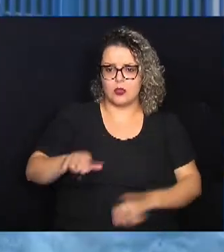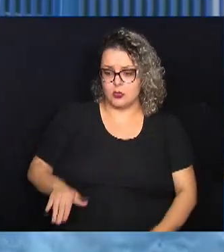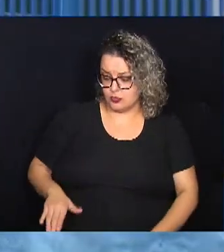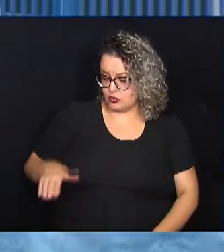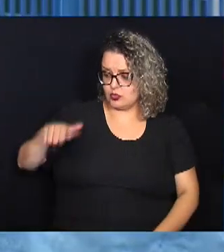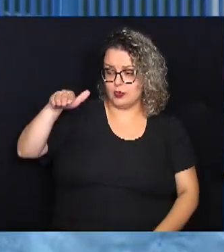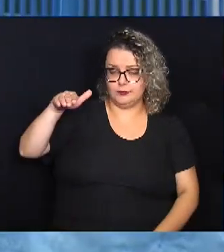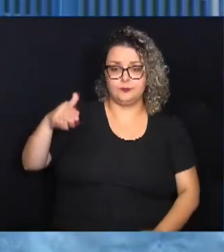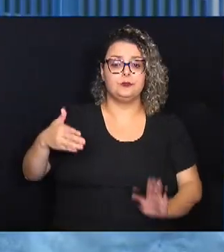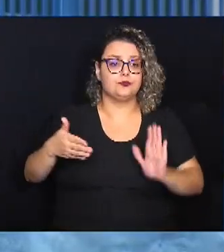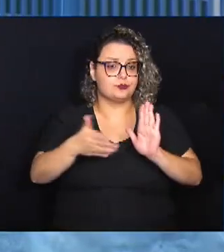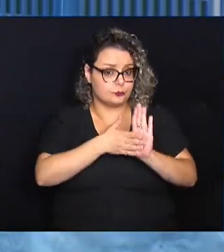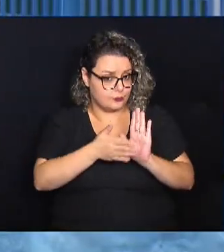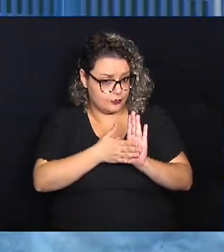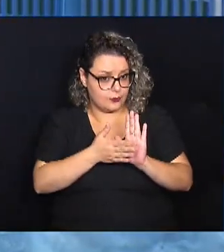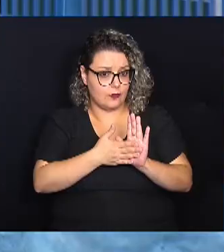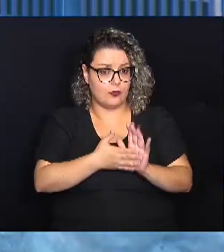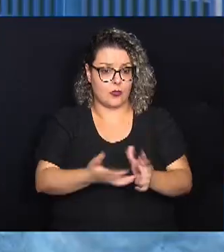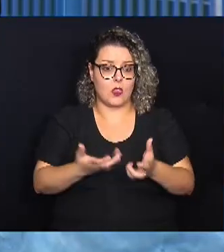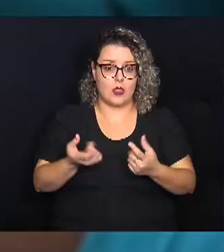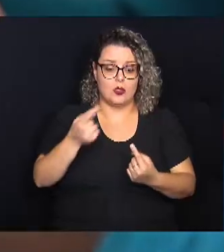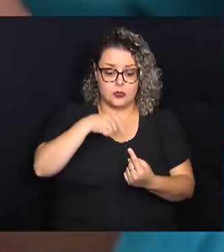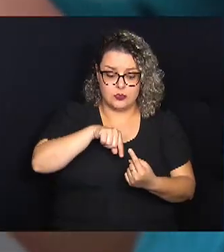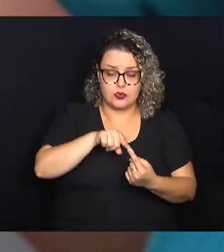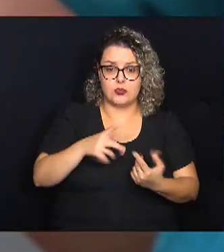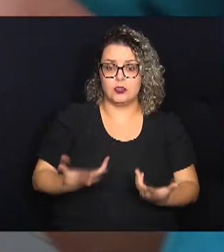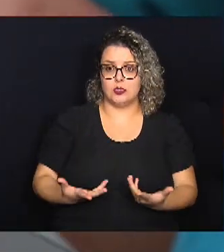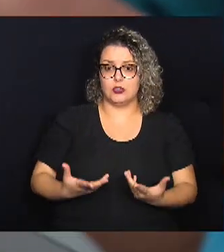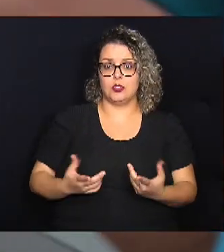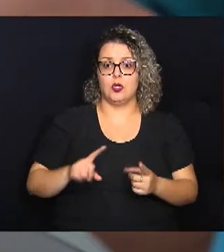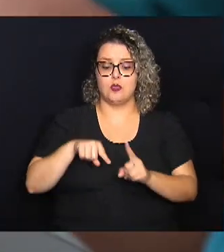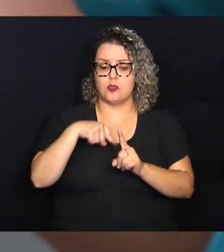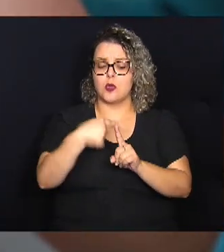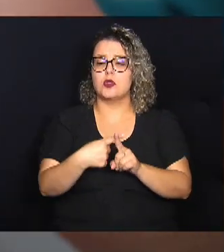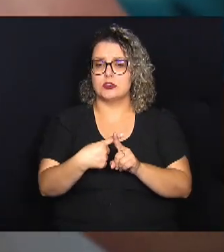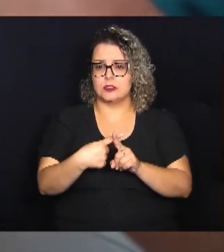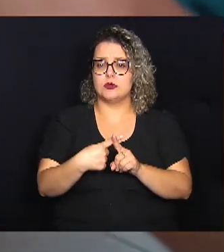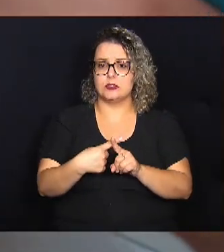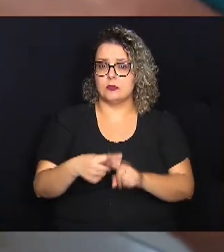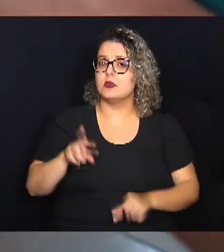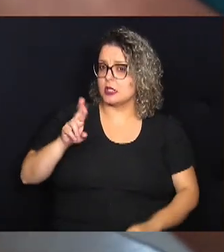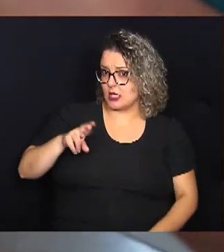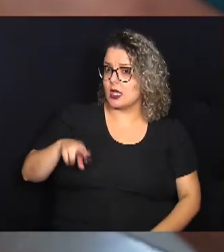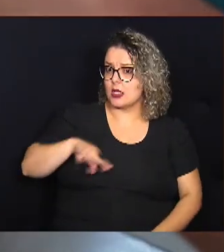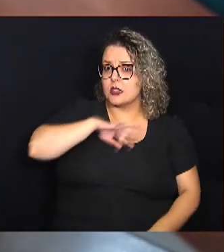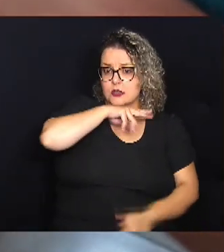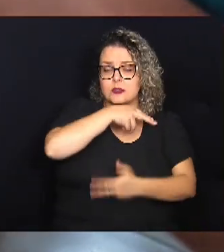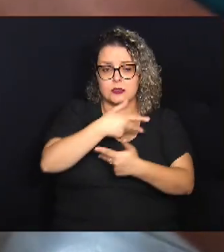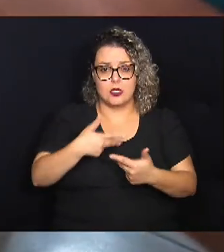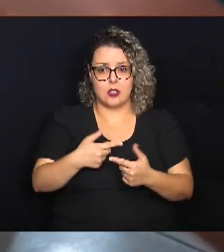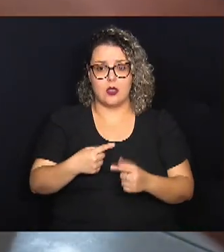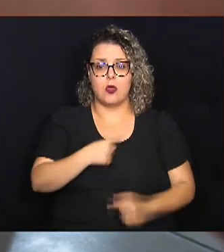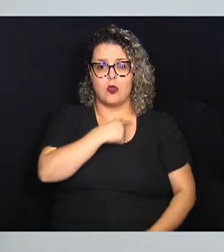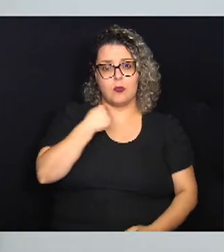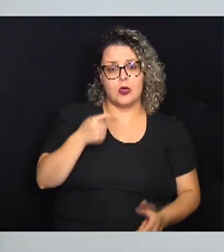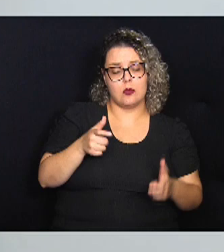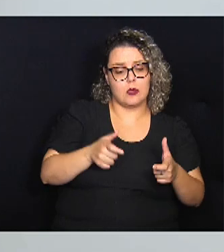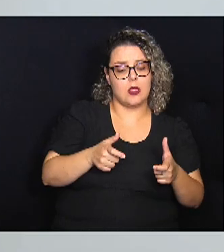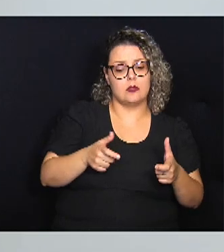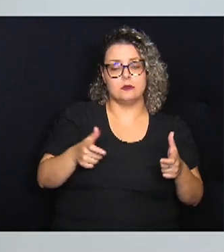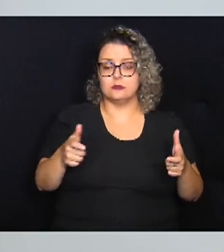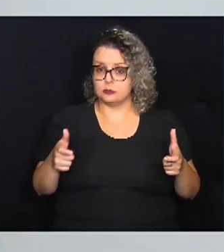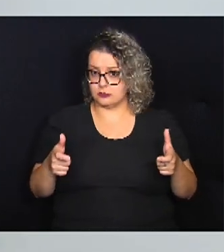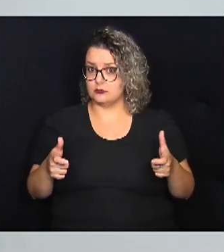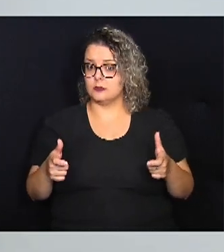A proposta pretende alcançar um resultado positivo para a causa animal a médio e a longo prazo e tem